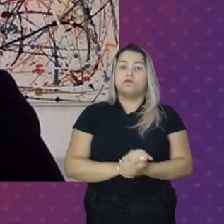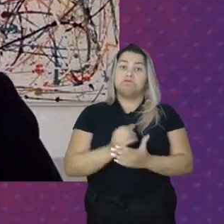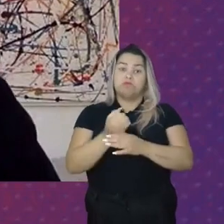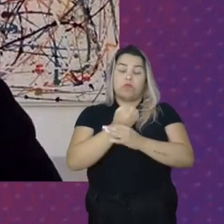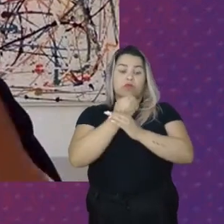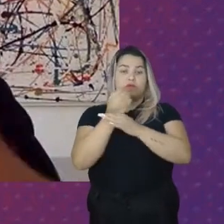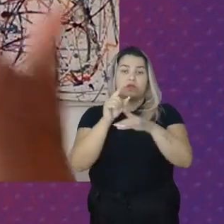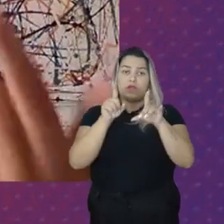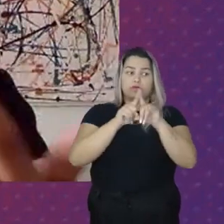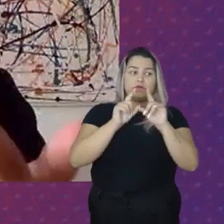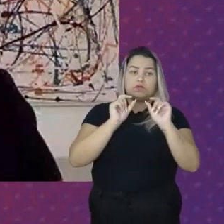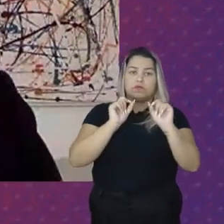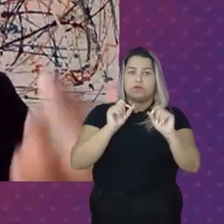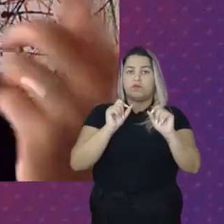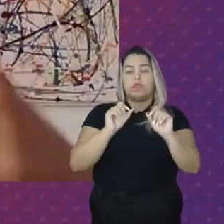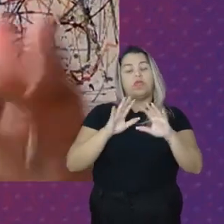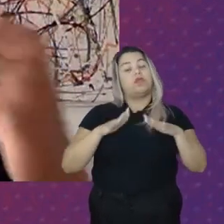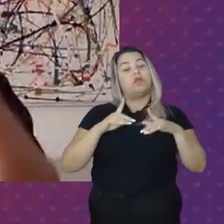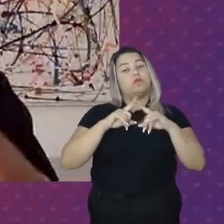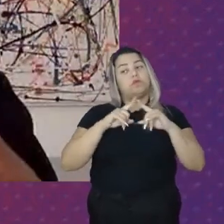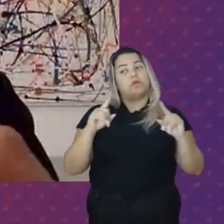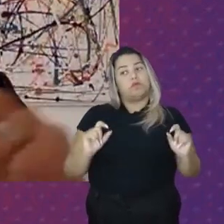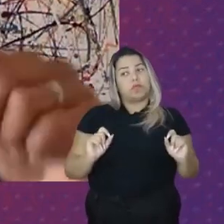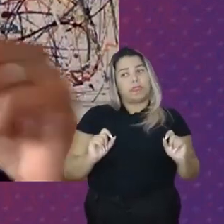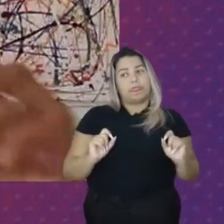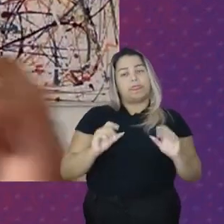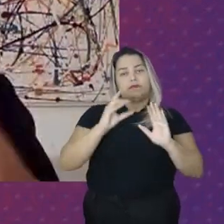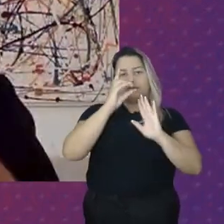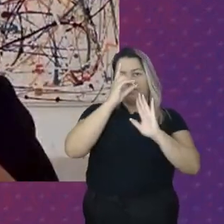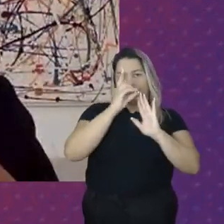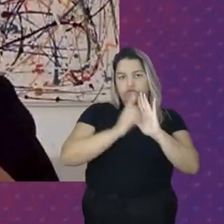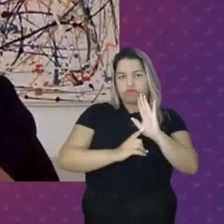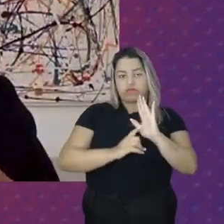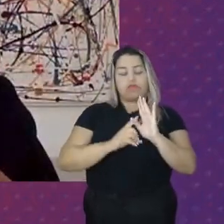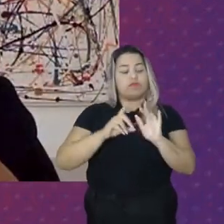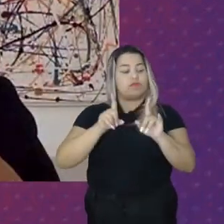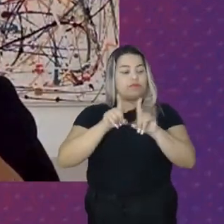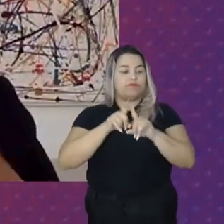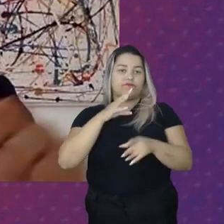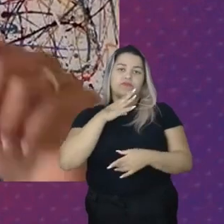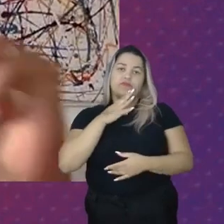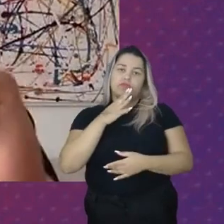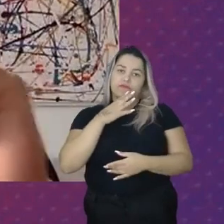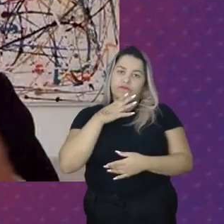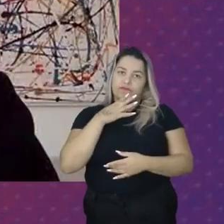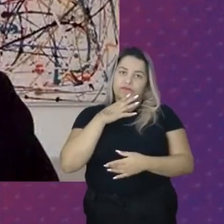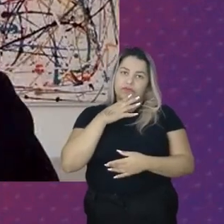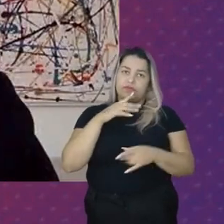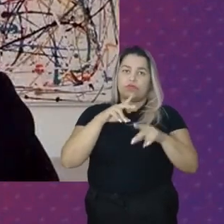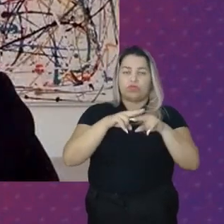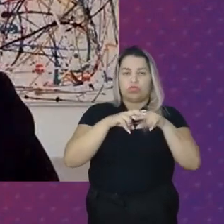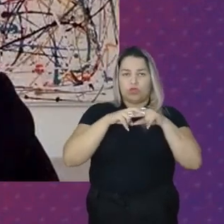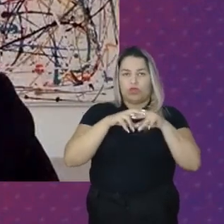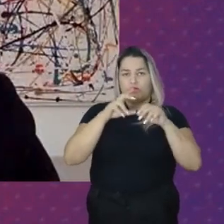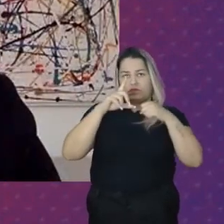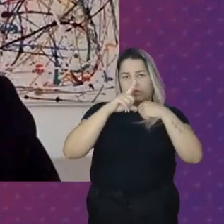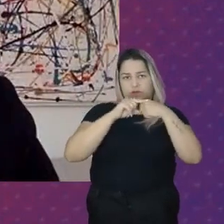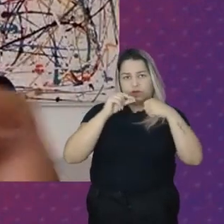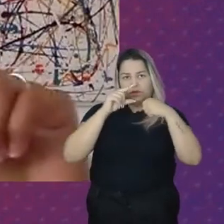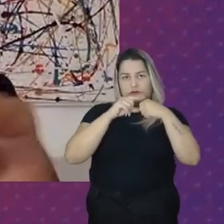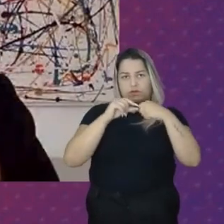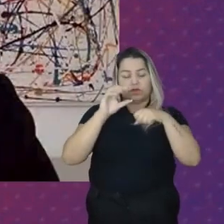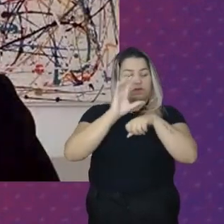assegurado. Porém, vários dos direitos que passam a ser reconhecidos por essa emenda